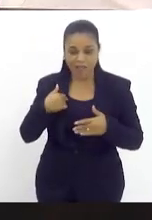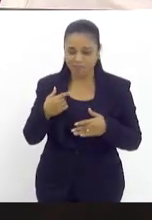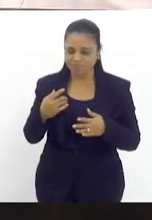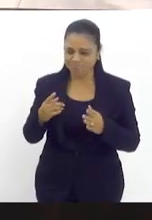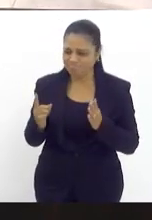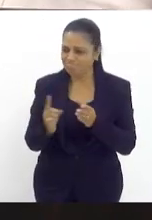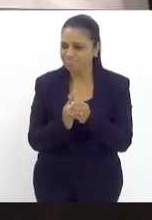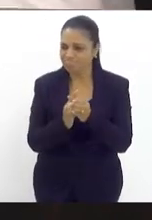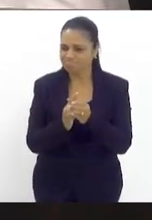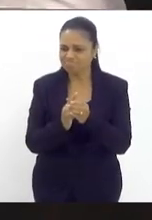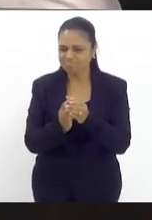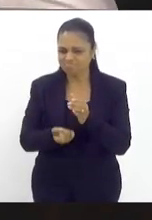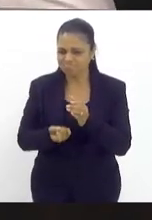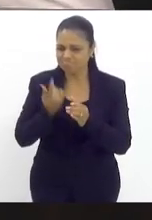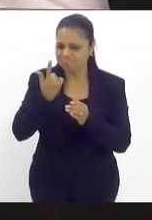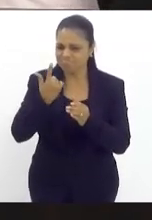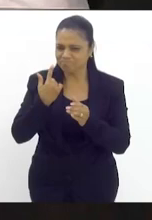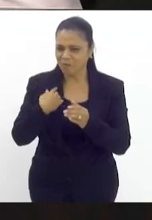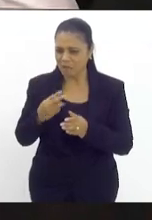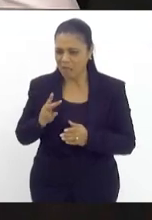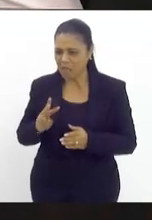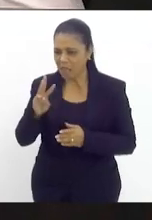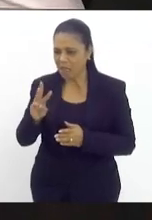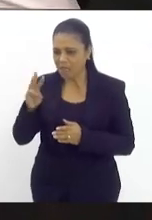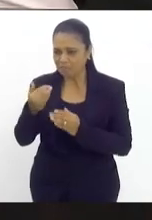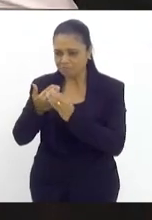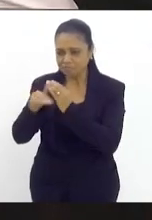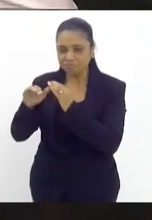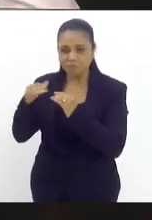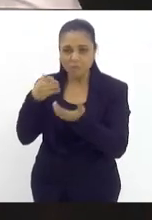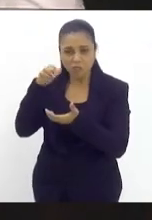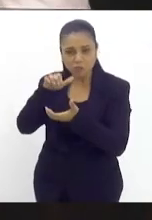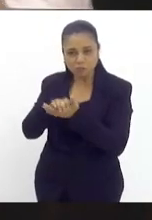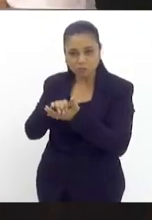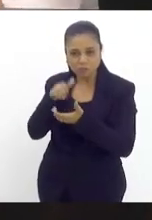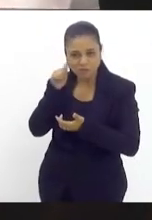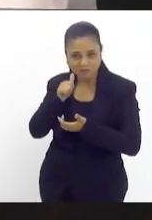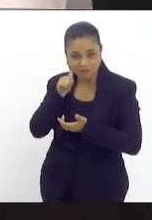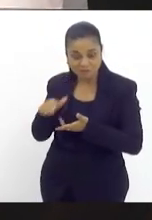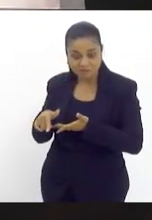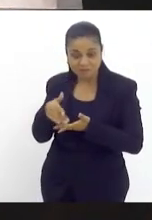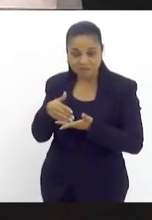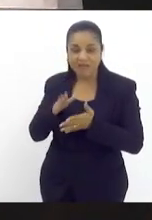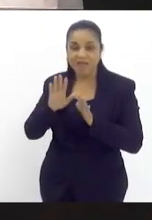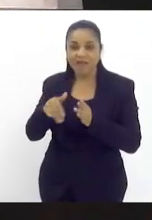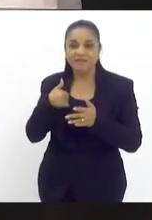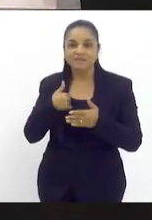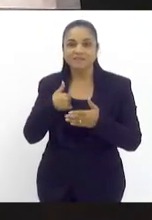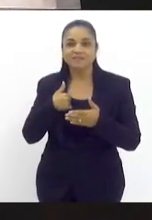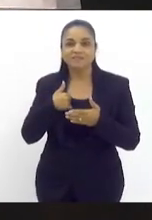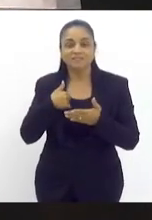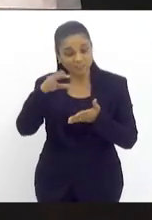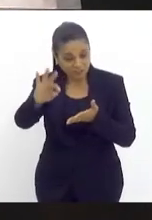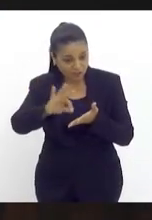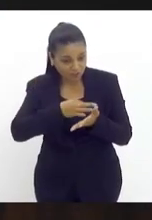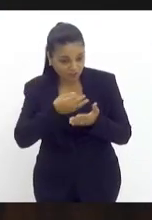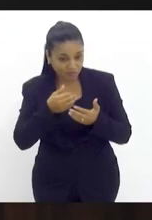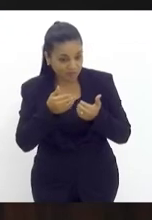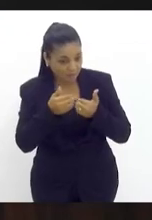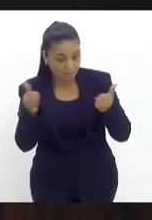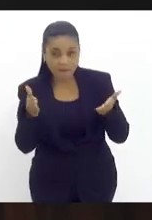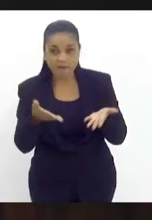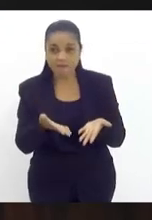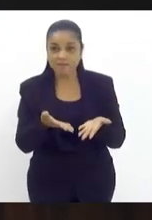graça, constrangido, eu mandei o link para minha esposa. Né? Mas está, as inscrições estão